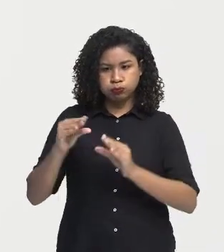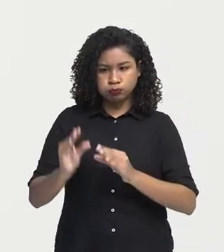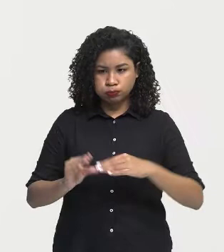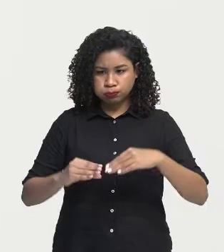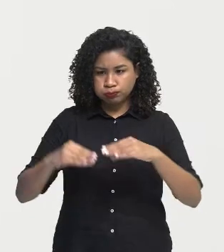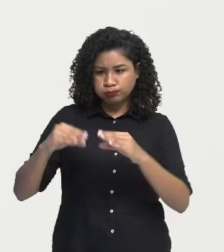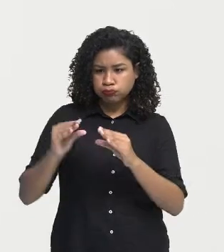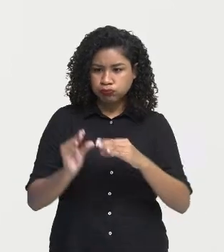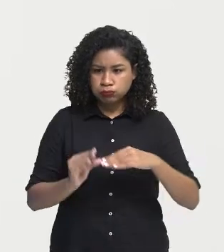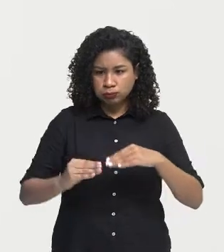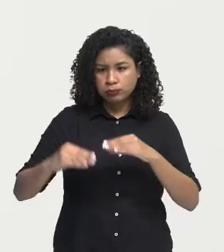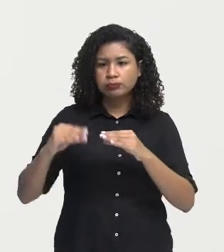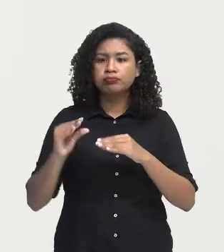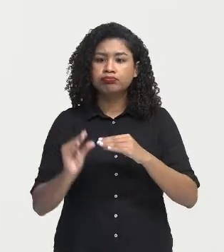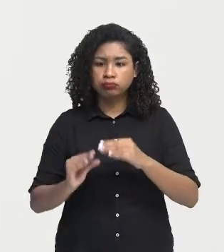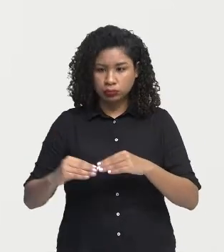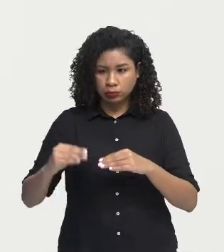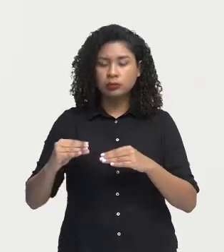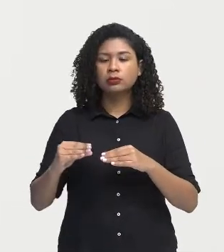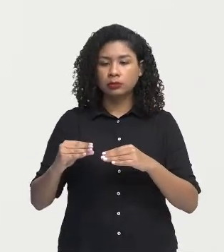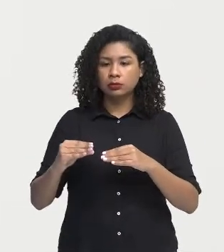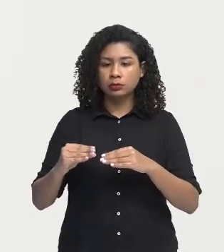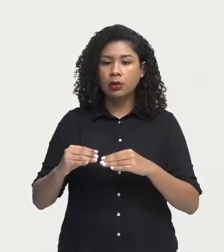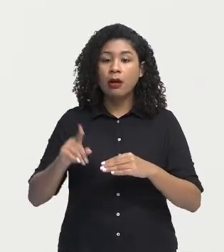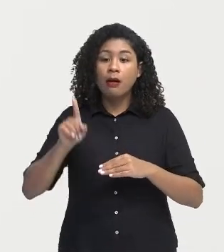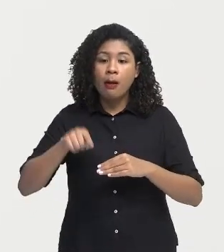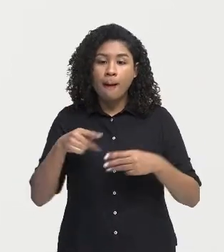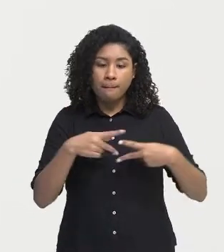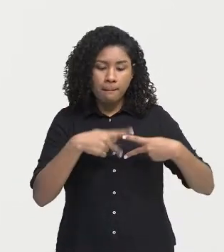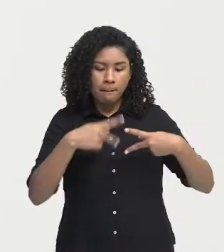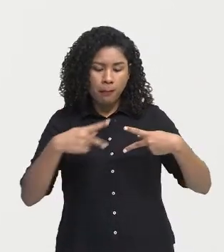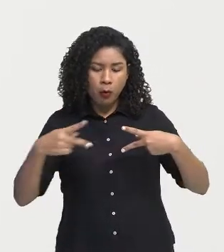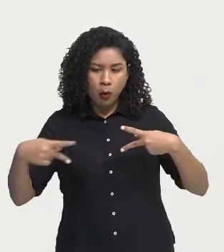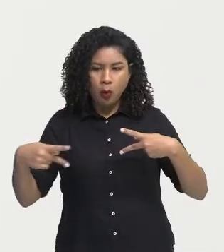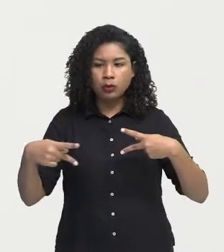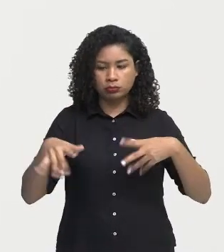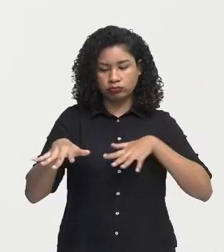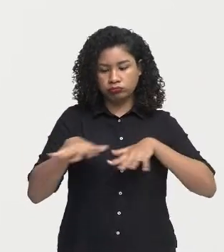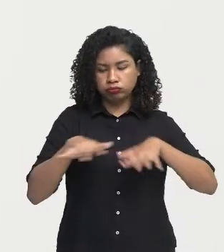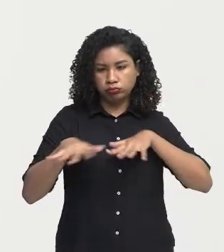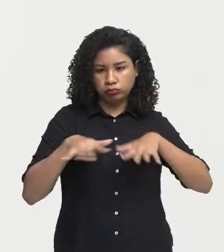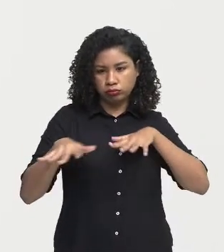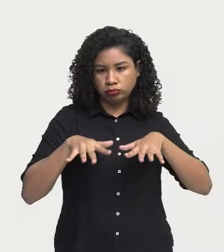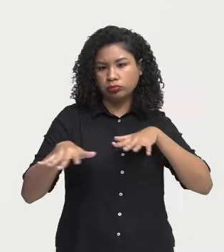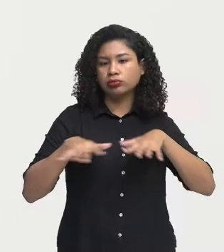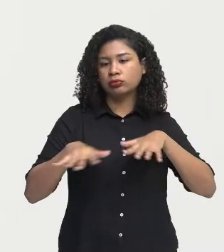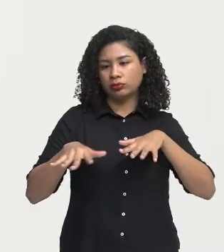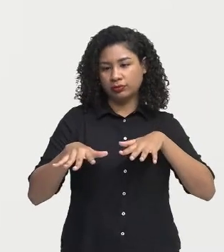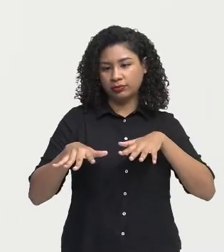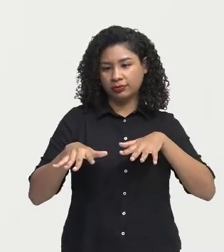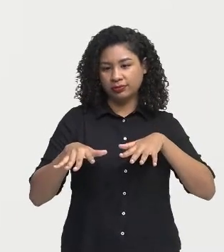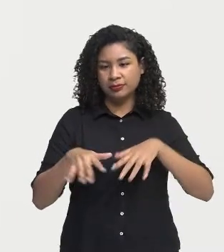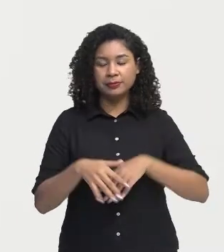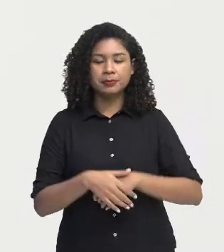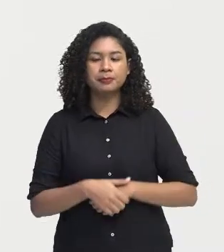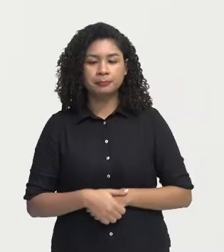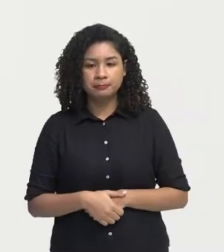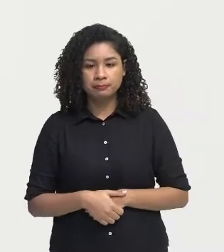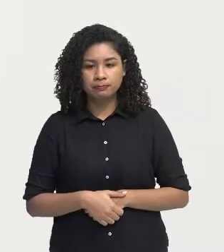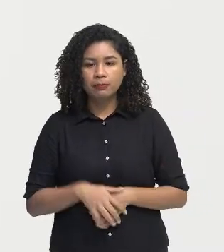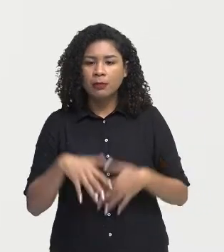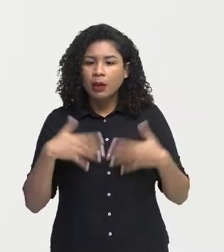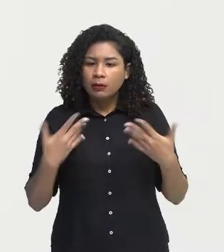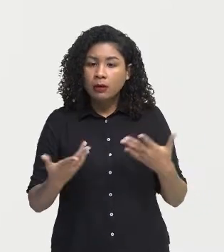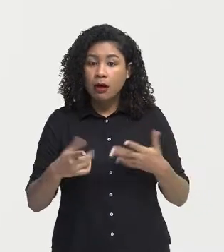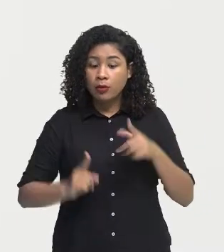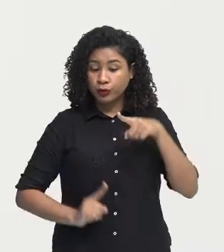da contração de proteínas que estão presentes ali, ó, no citoesqueleto. Tá? Então, um